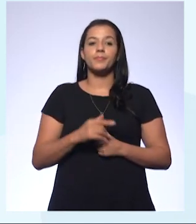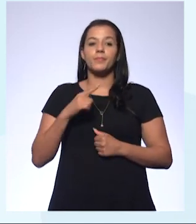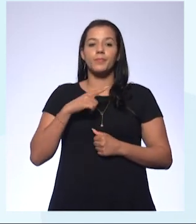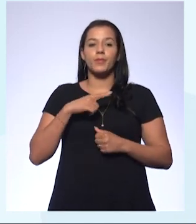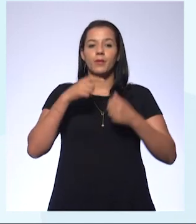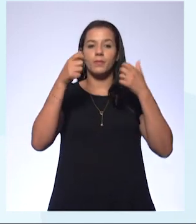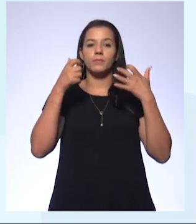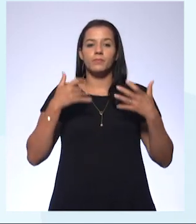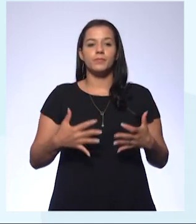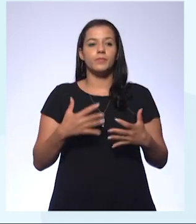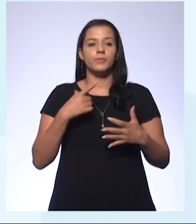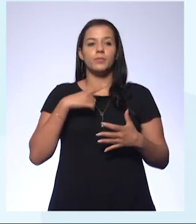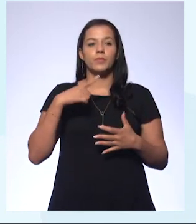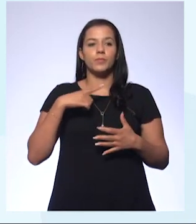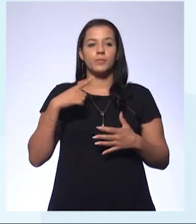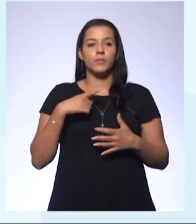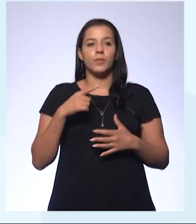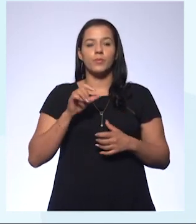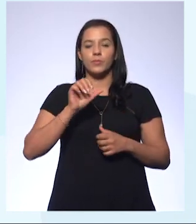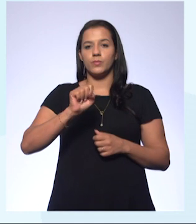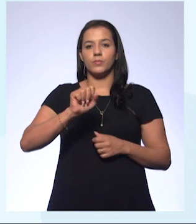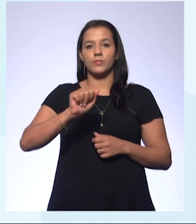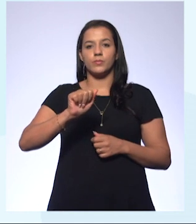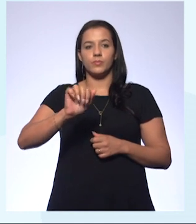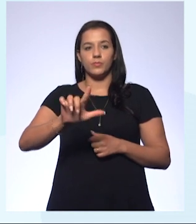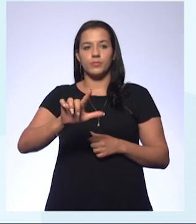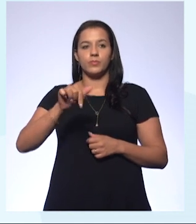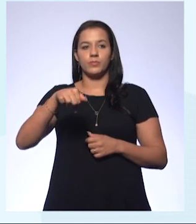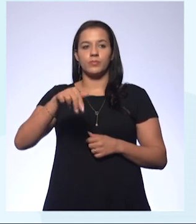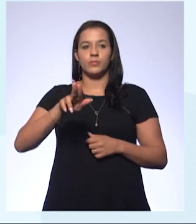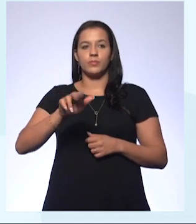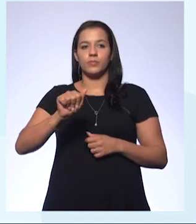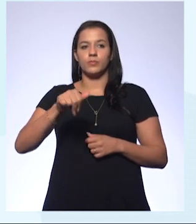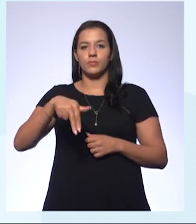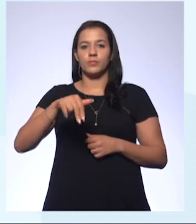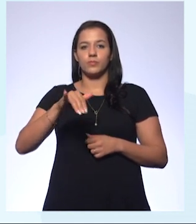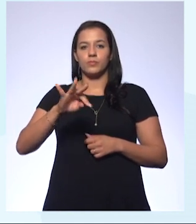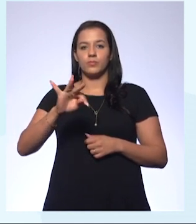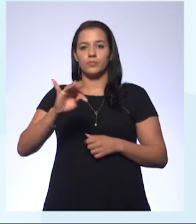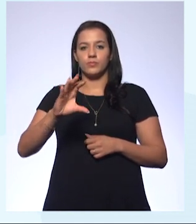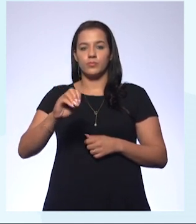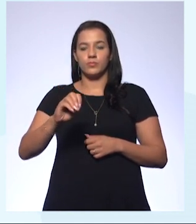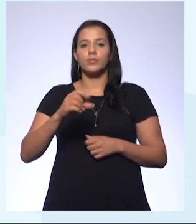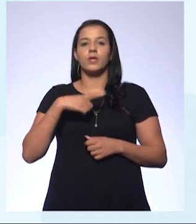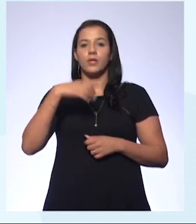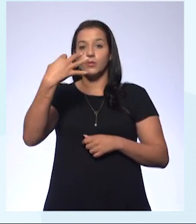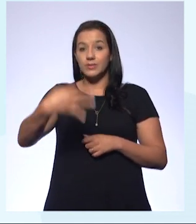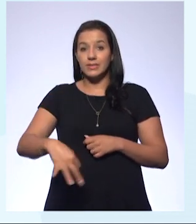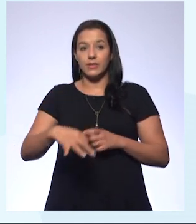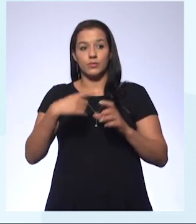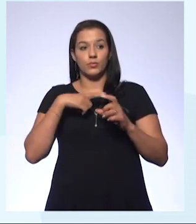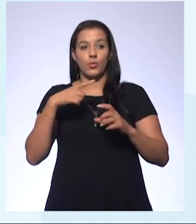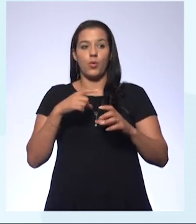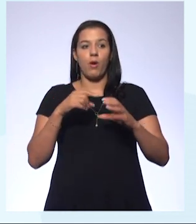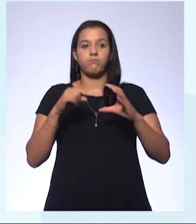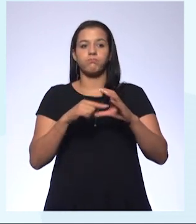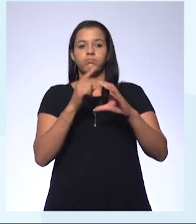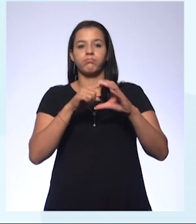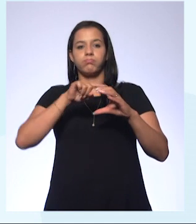Então, independente do elemento, independente do número atômico, ele sempre vai seguir essa distribuição. Pode